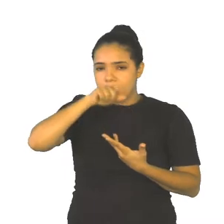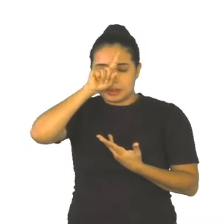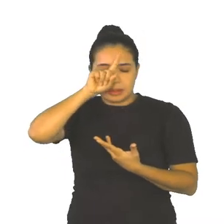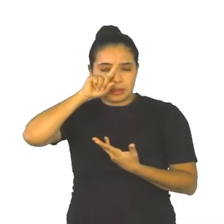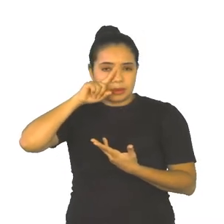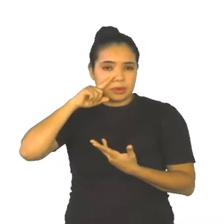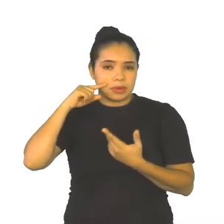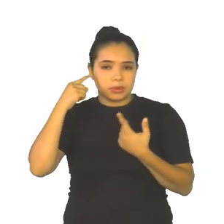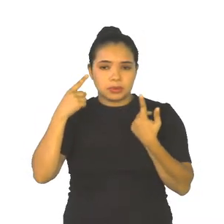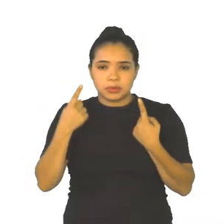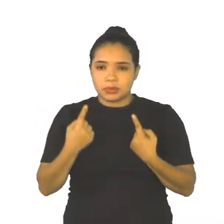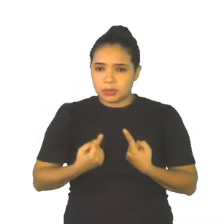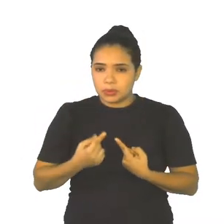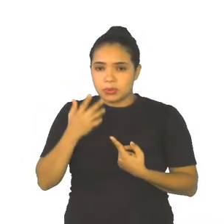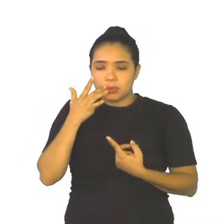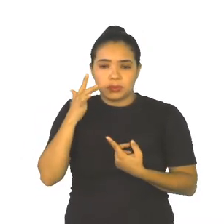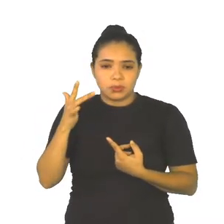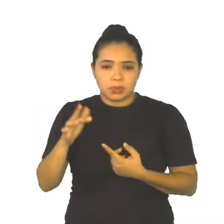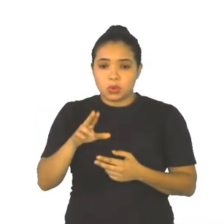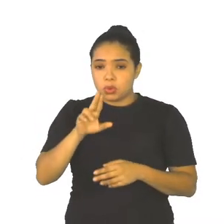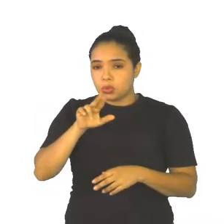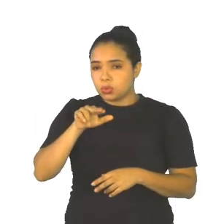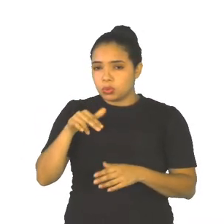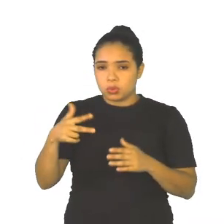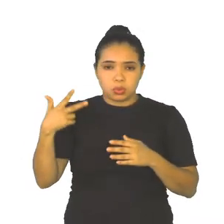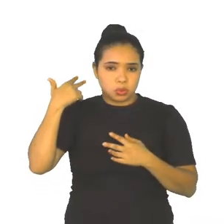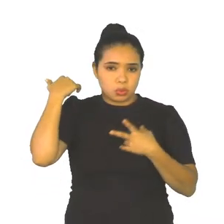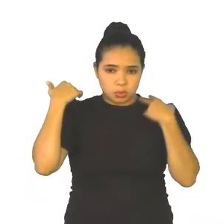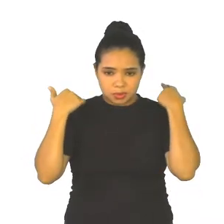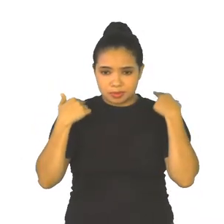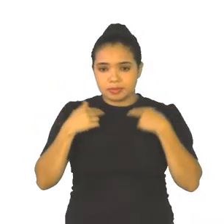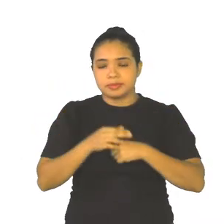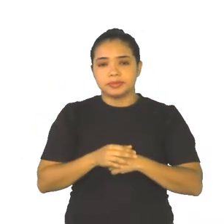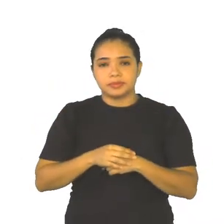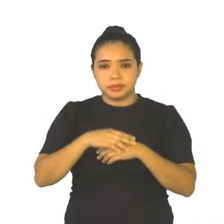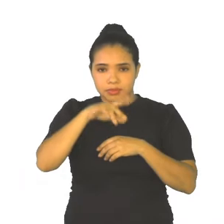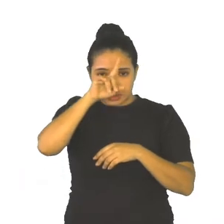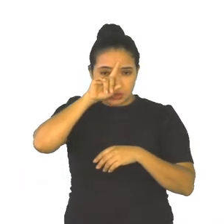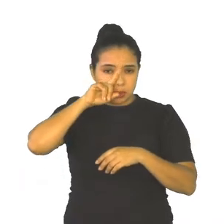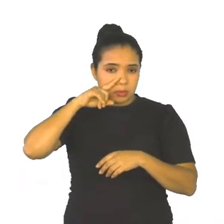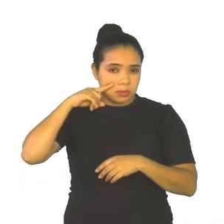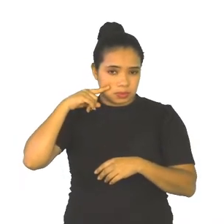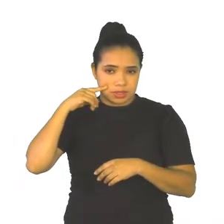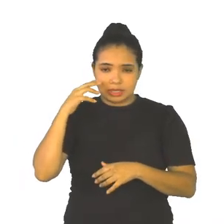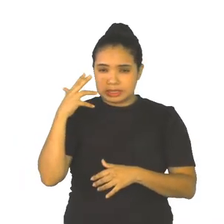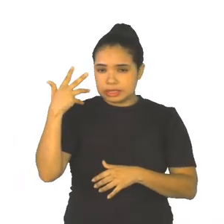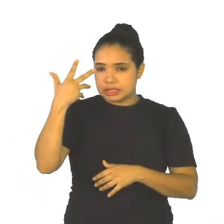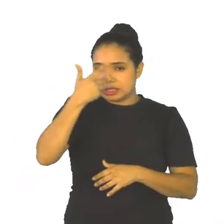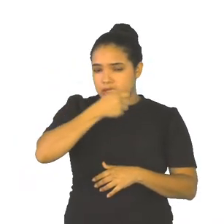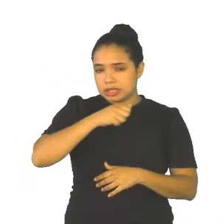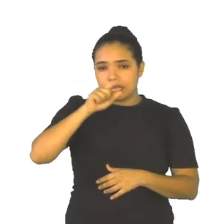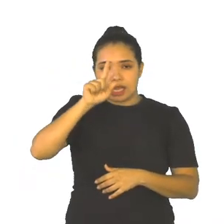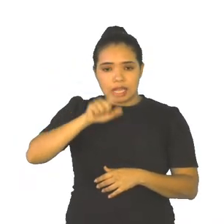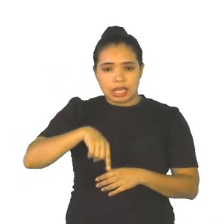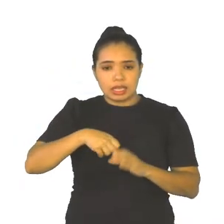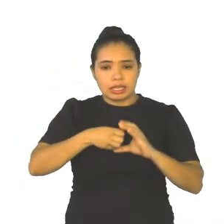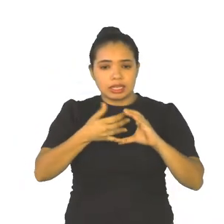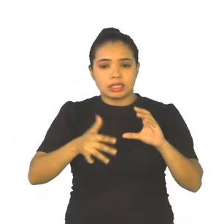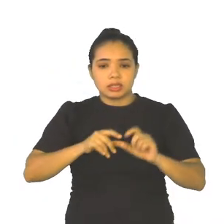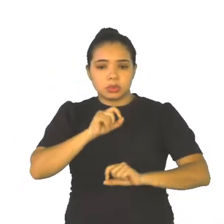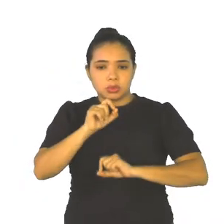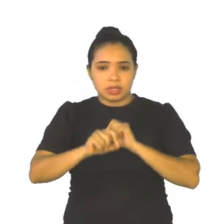e cacheados. As palavras loira e linda, elas foram usadas para caracterizar quem?